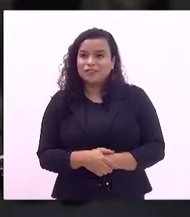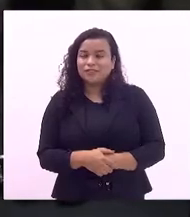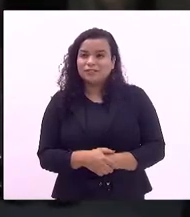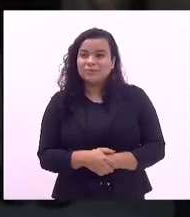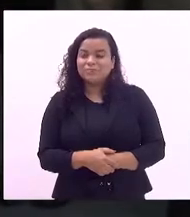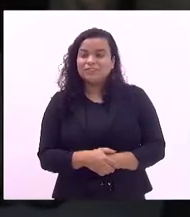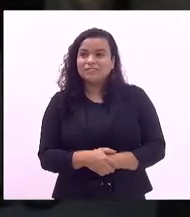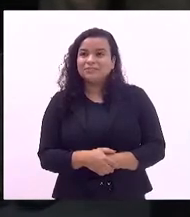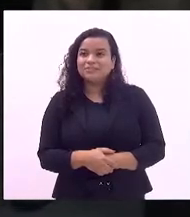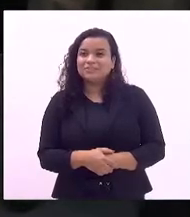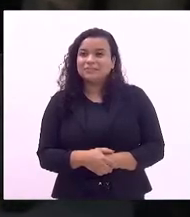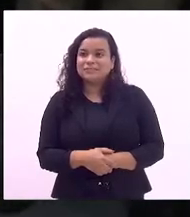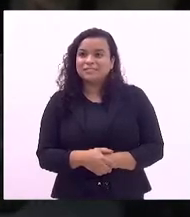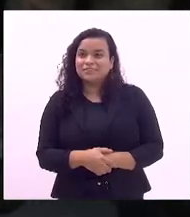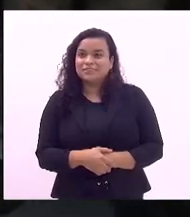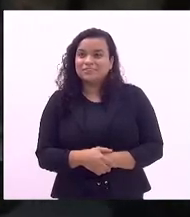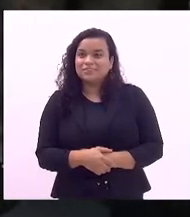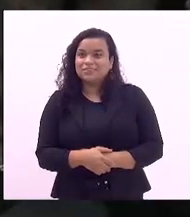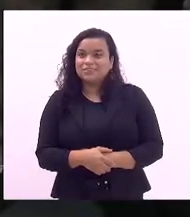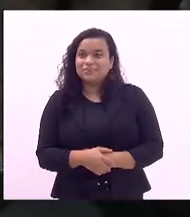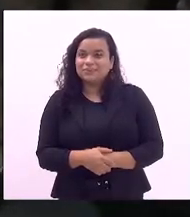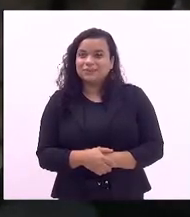E aí